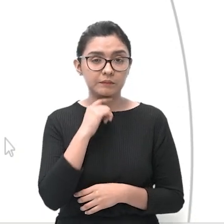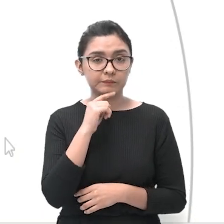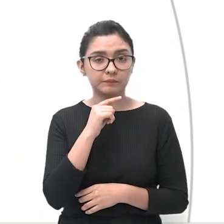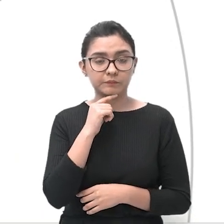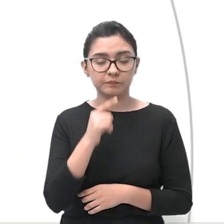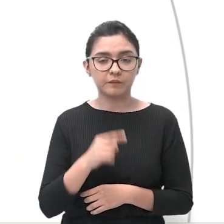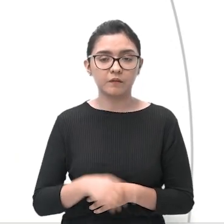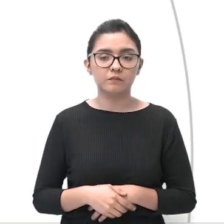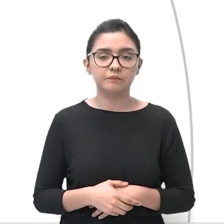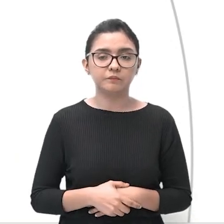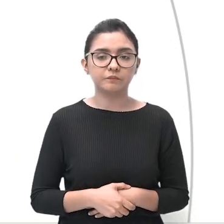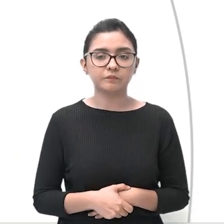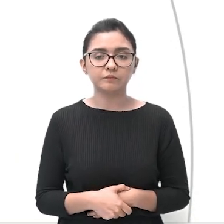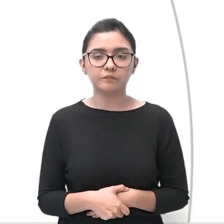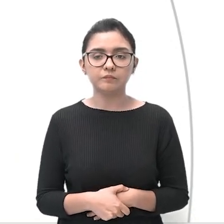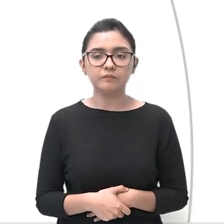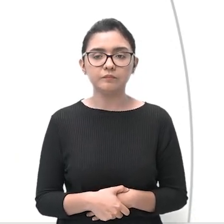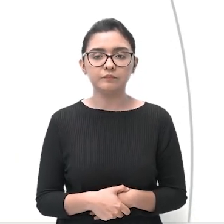temos